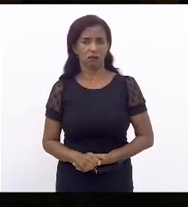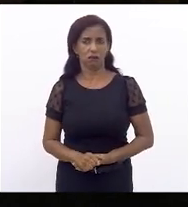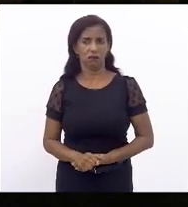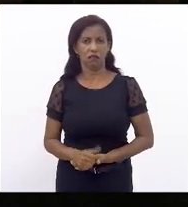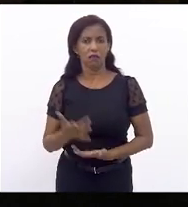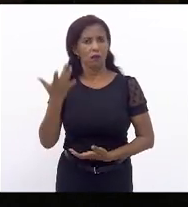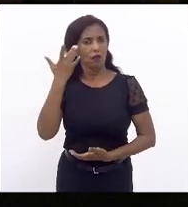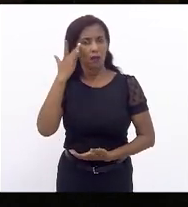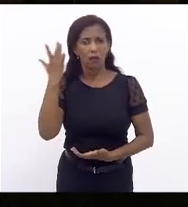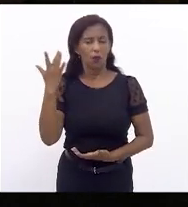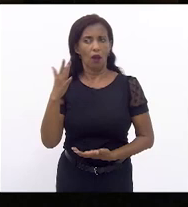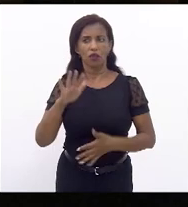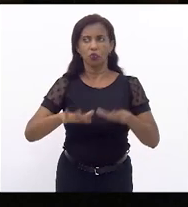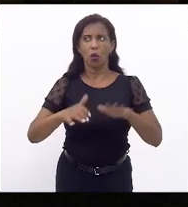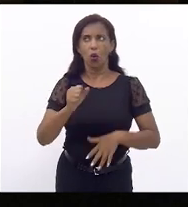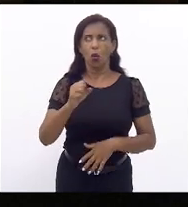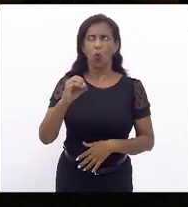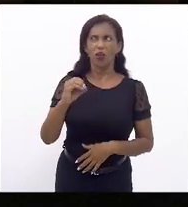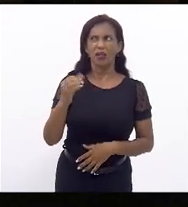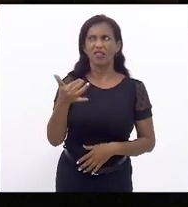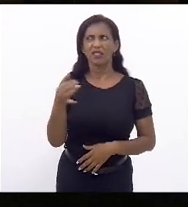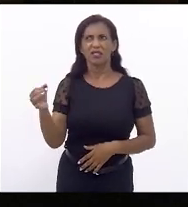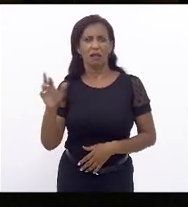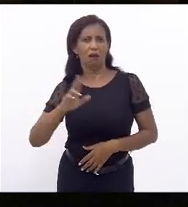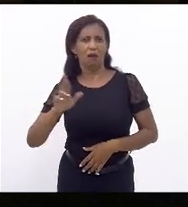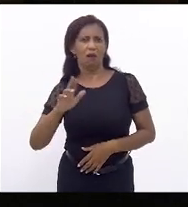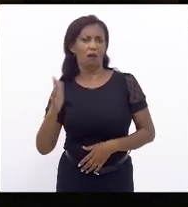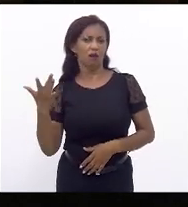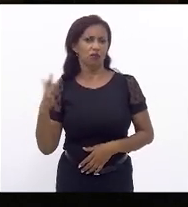Eu acho que são 80 ou 100 reais.